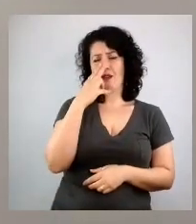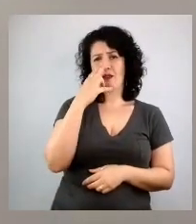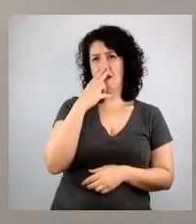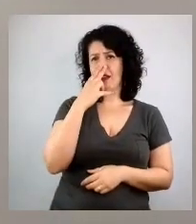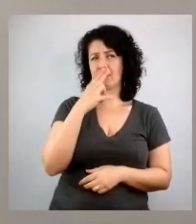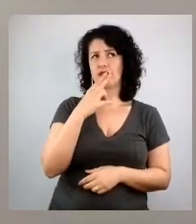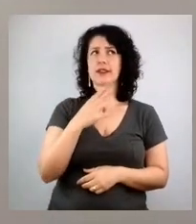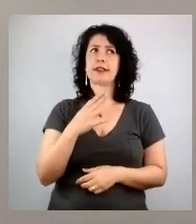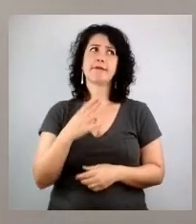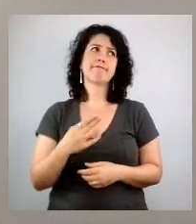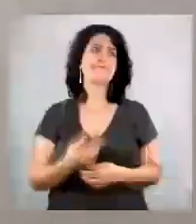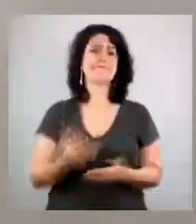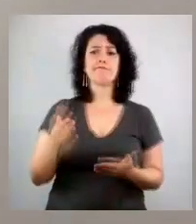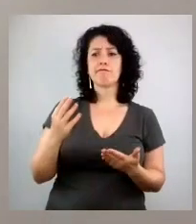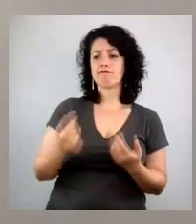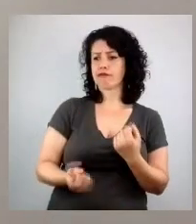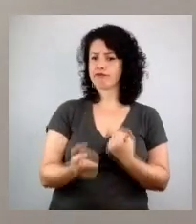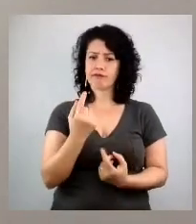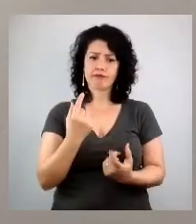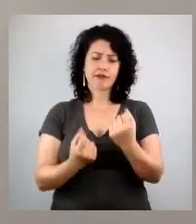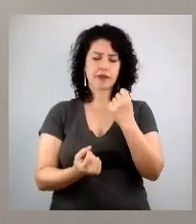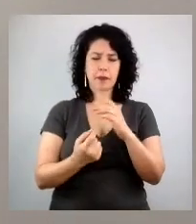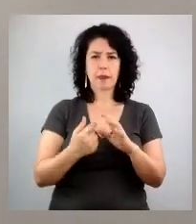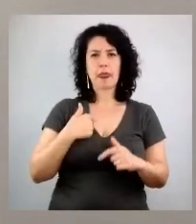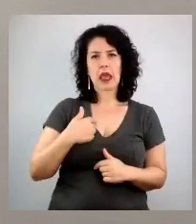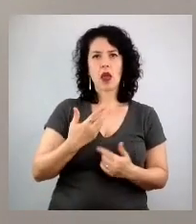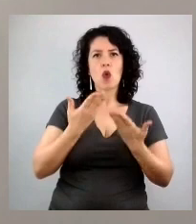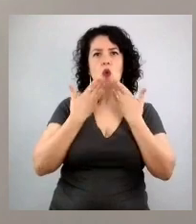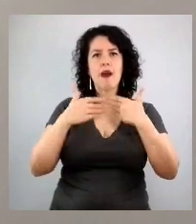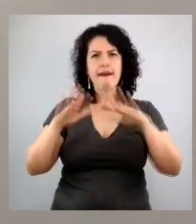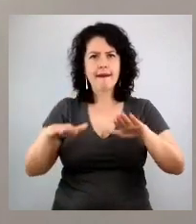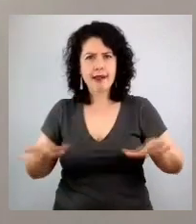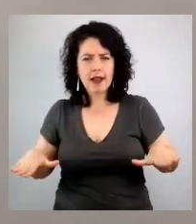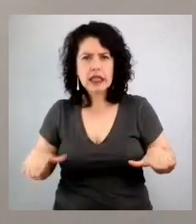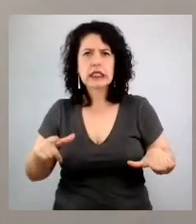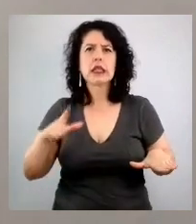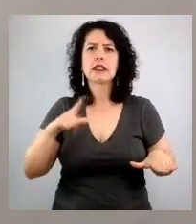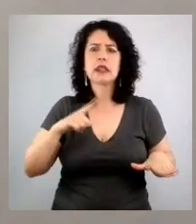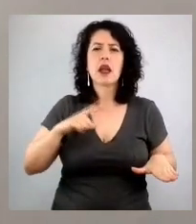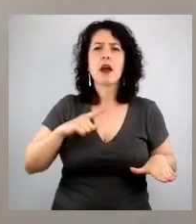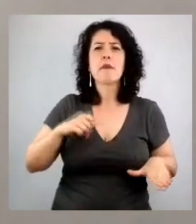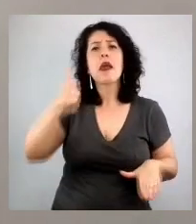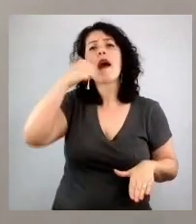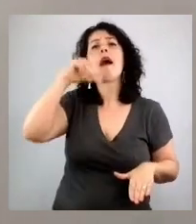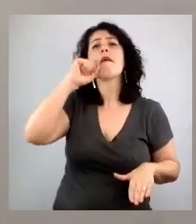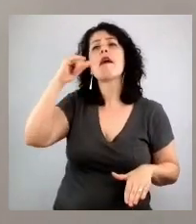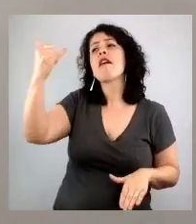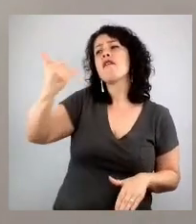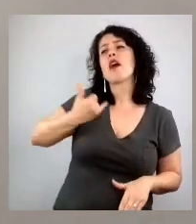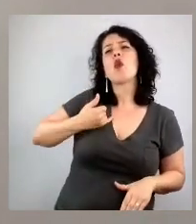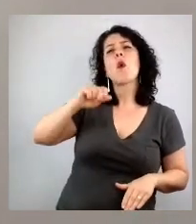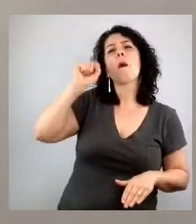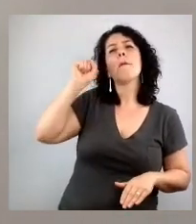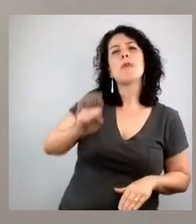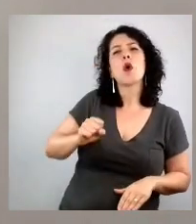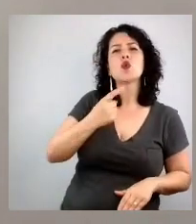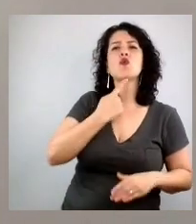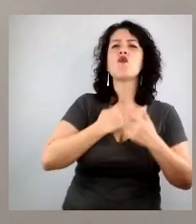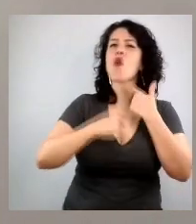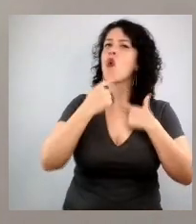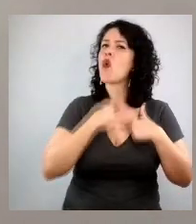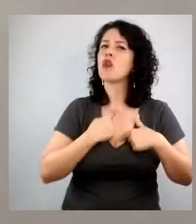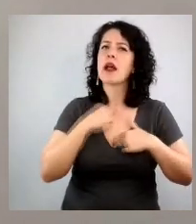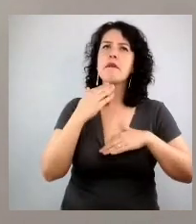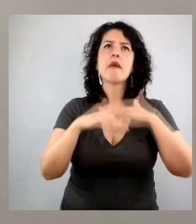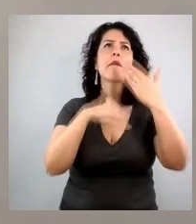muito criança, a minha mãe sempre falou para mim que eu podia ser o que eu quisesse, desde que eu não quisesse ser igual a ninguém. Então, isso já